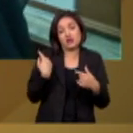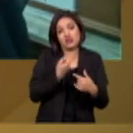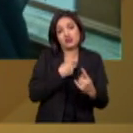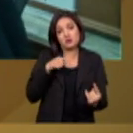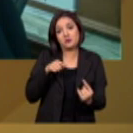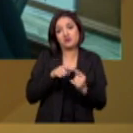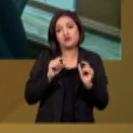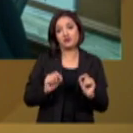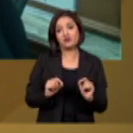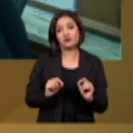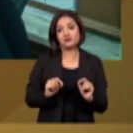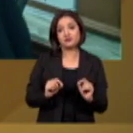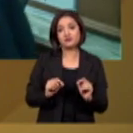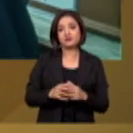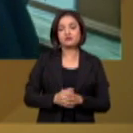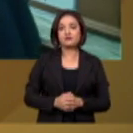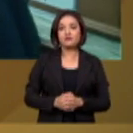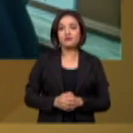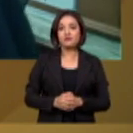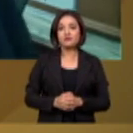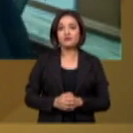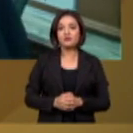do princípio